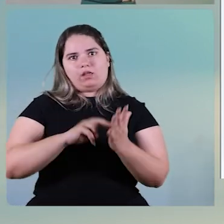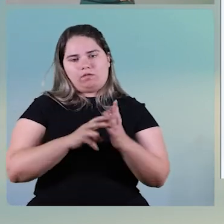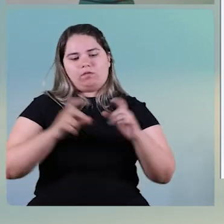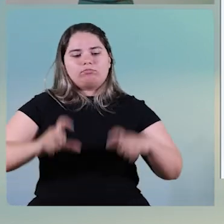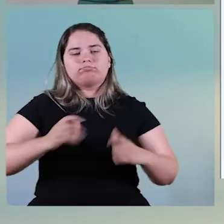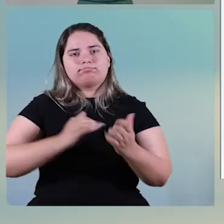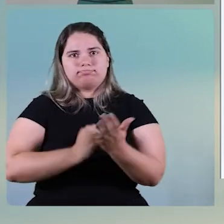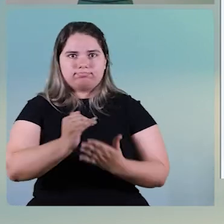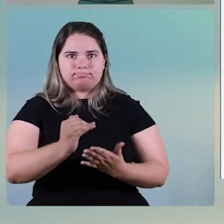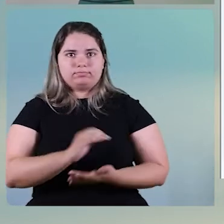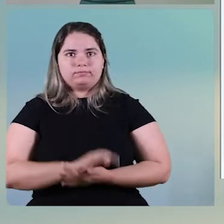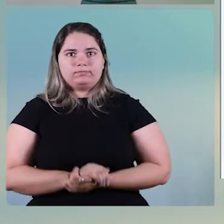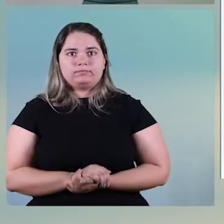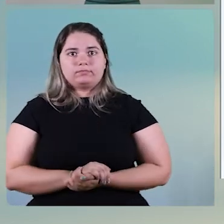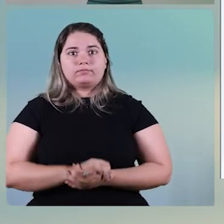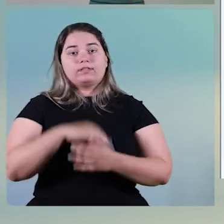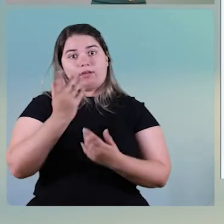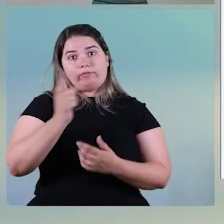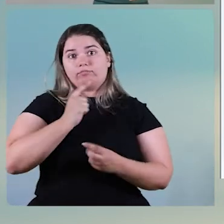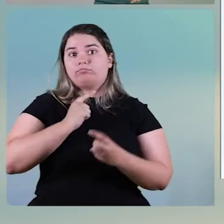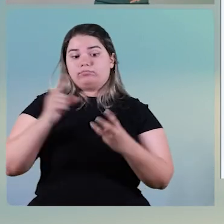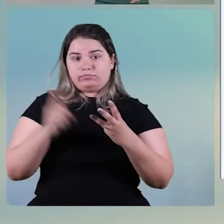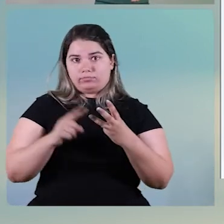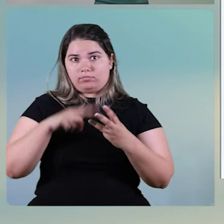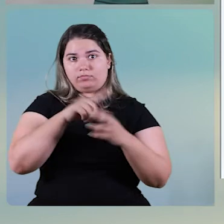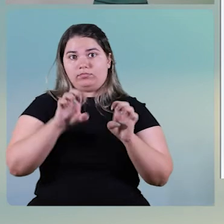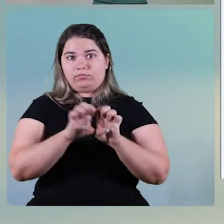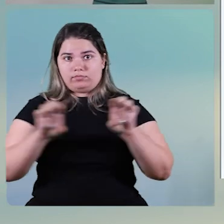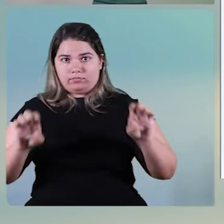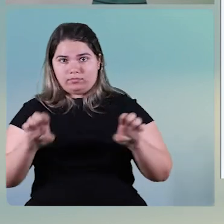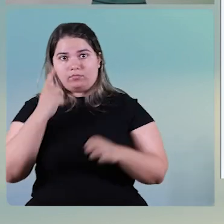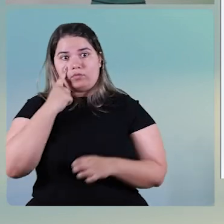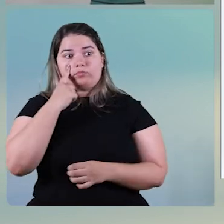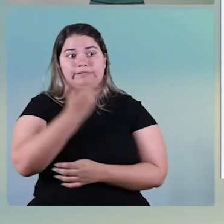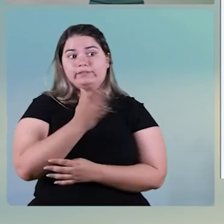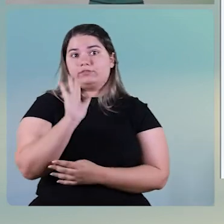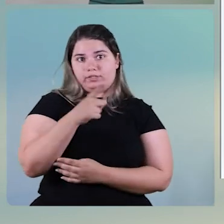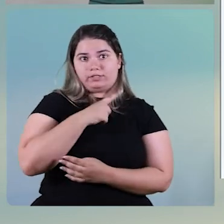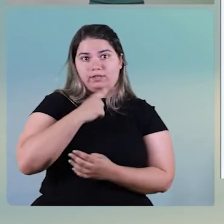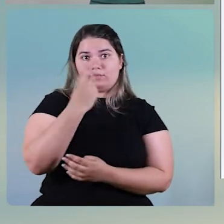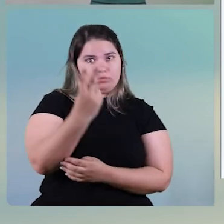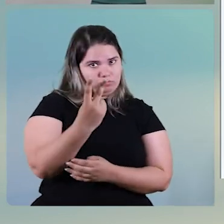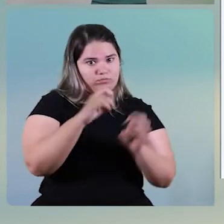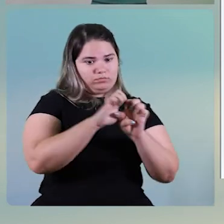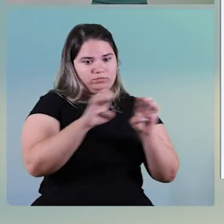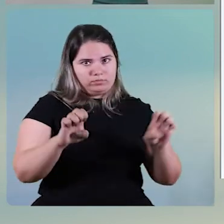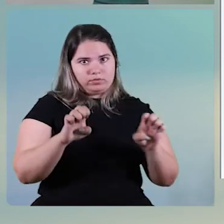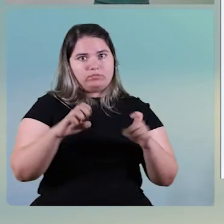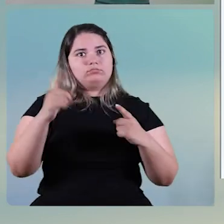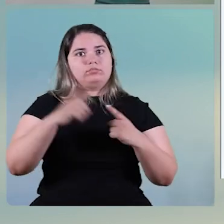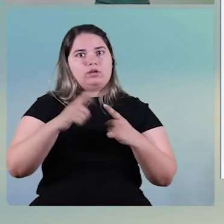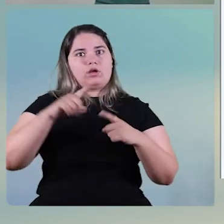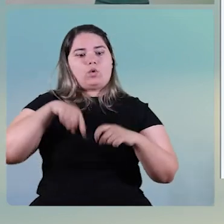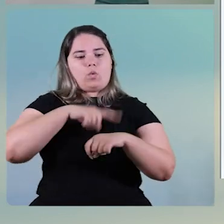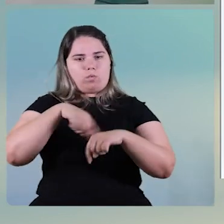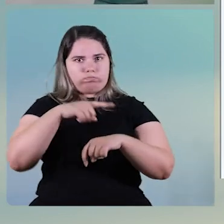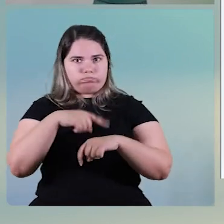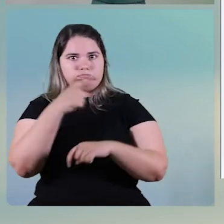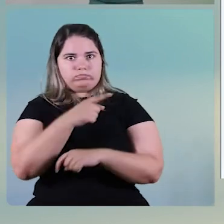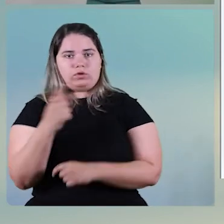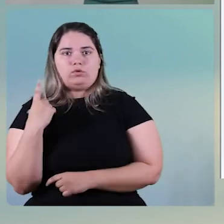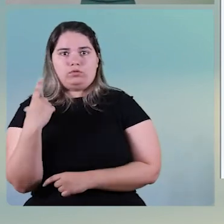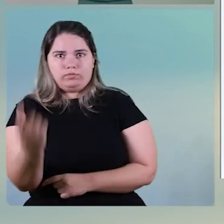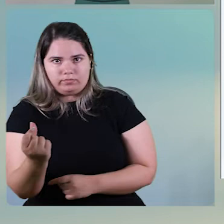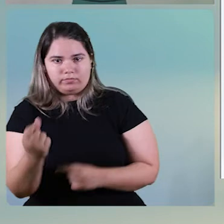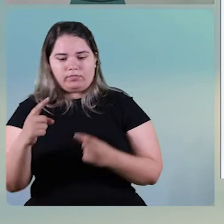inicial. E nós temos uma terceira equação, veja, nós já vimos duas equações, a equação horária da velocidade e a equação